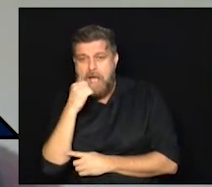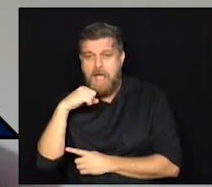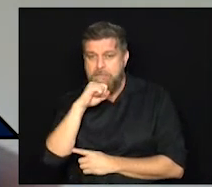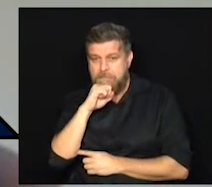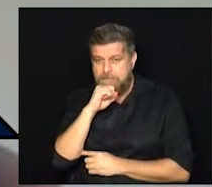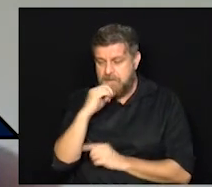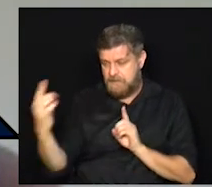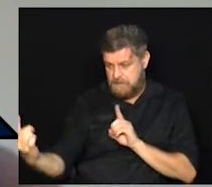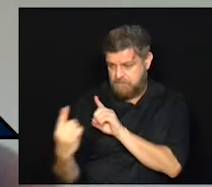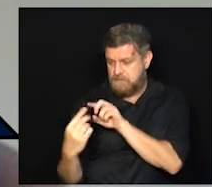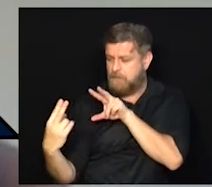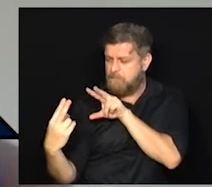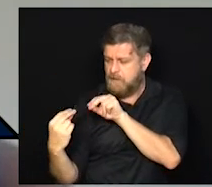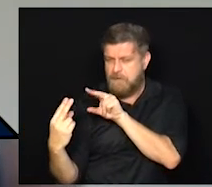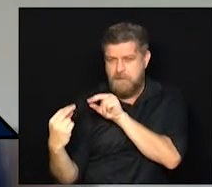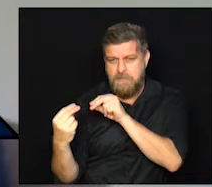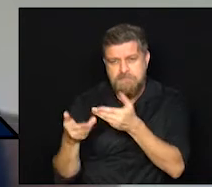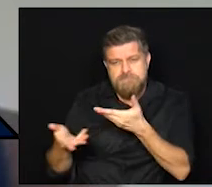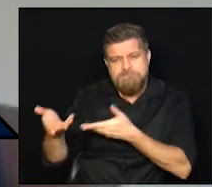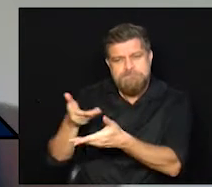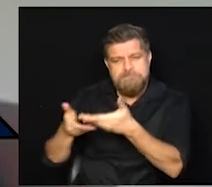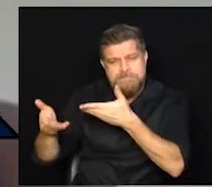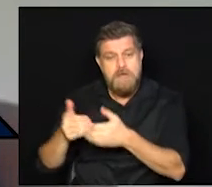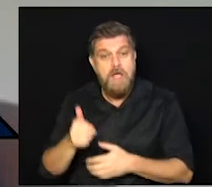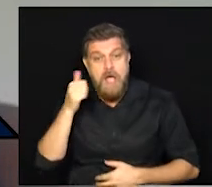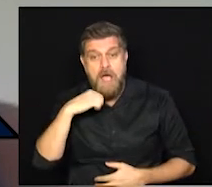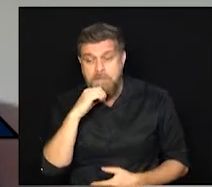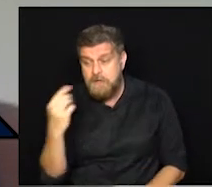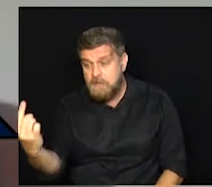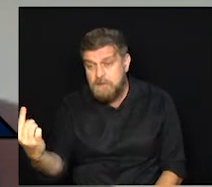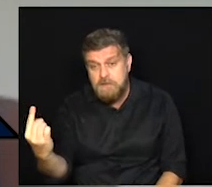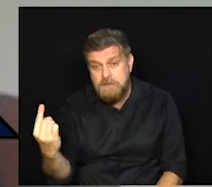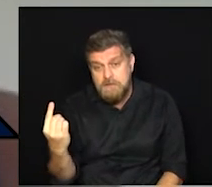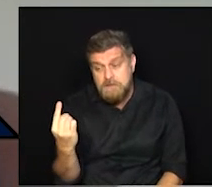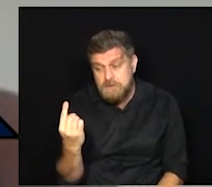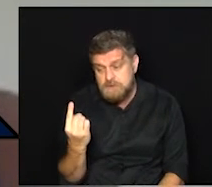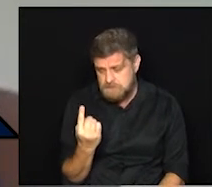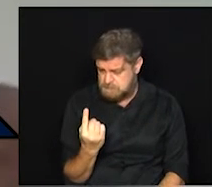ali no conselho, né? Elas chegavam como se elas tivessem assim...